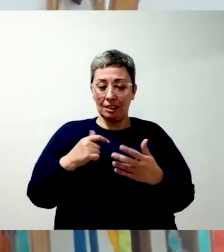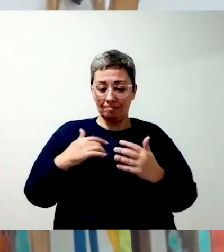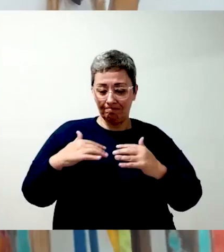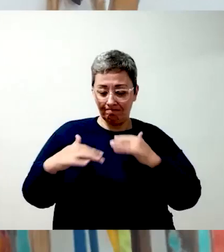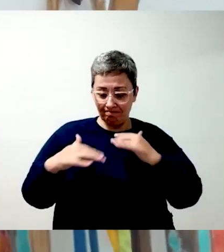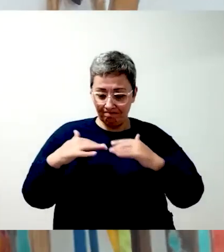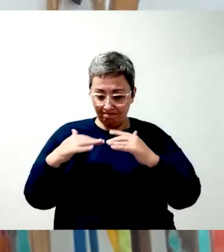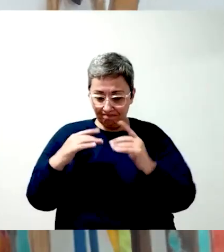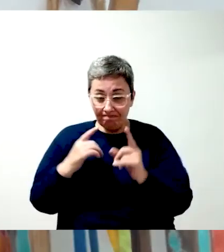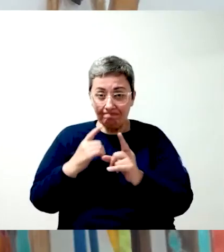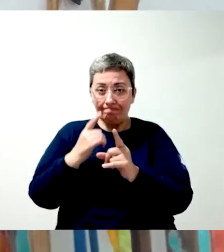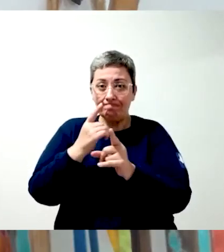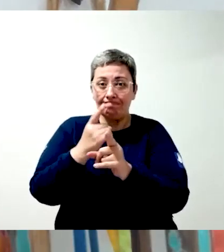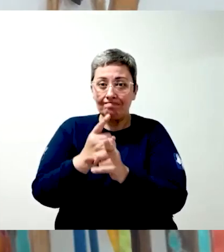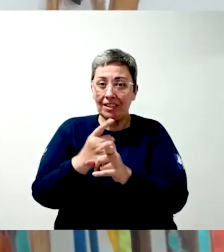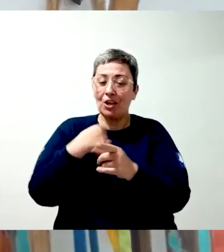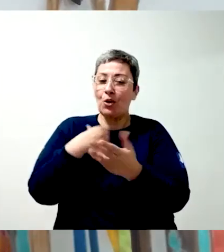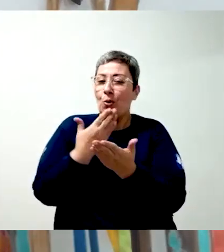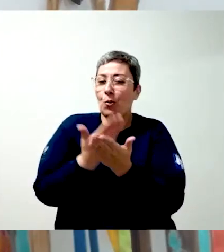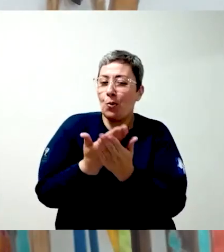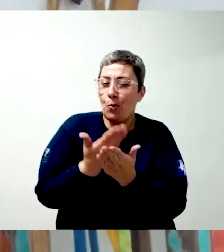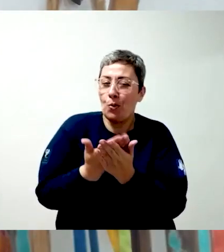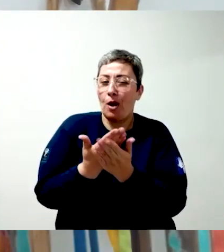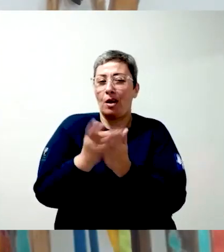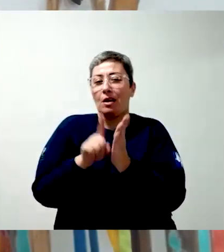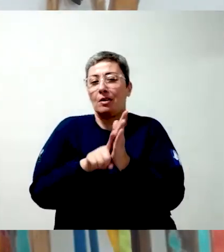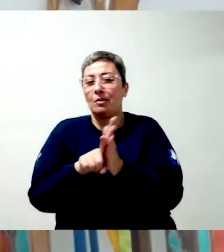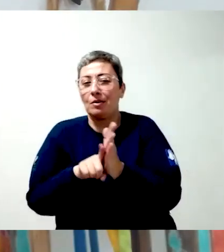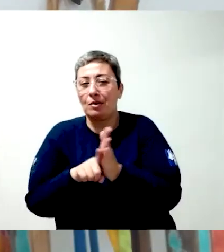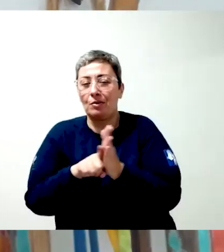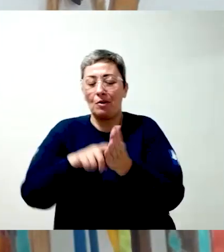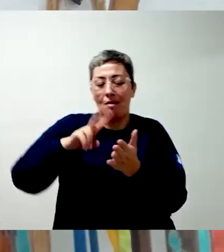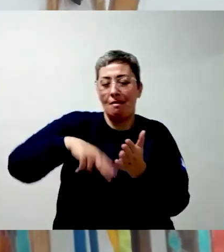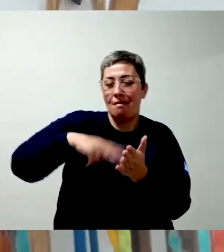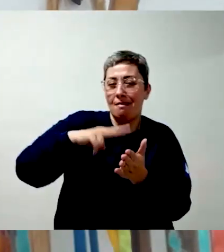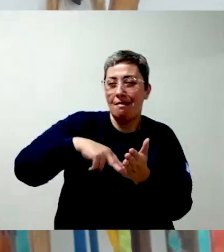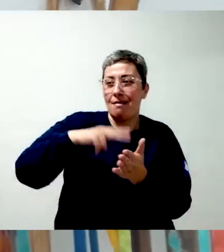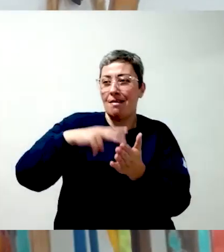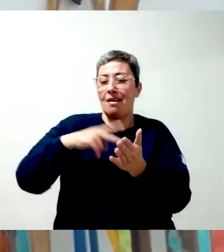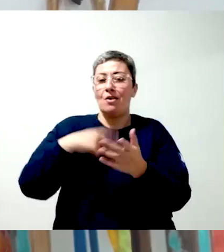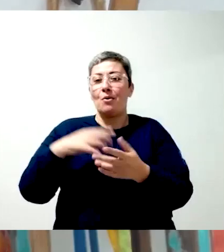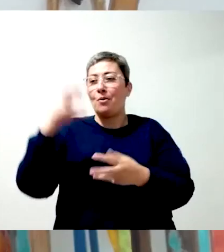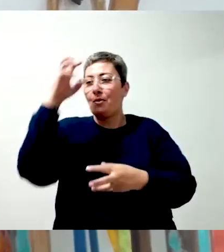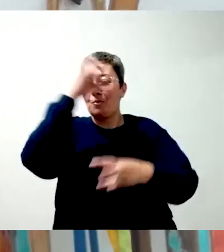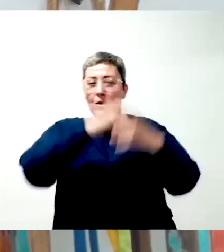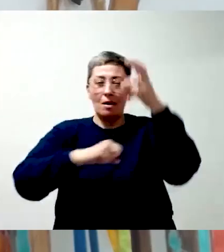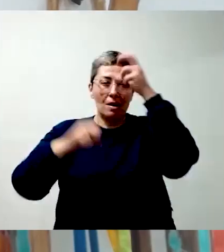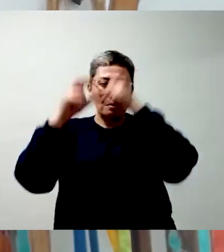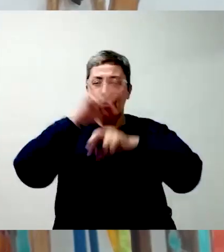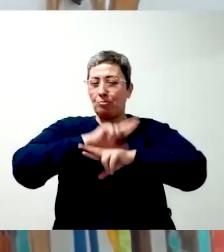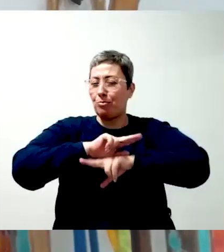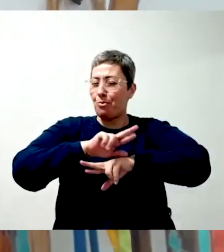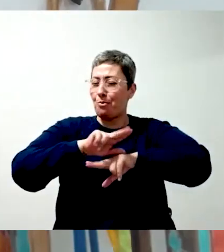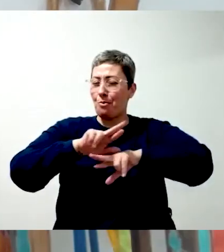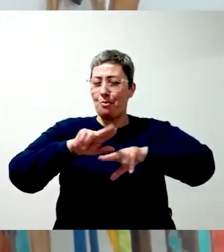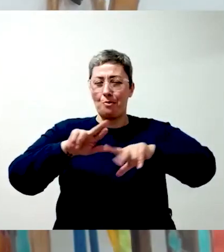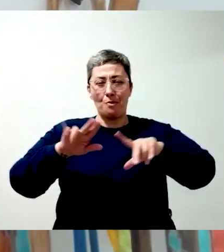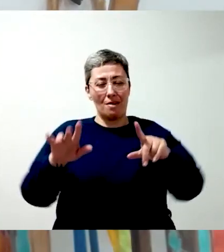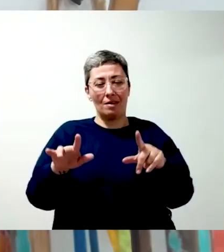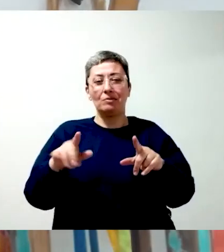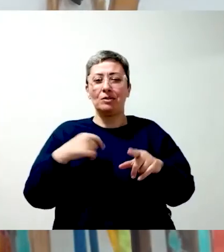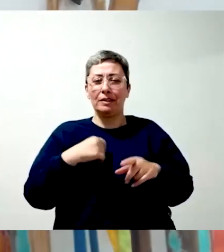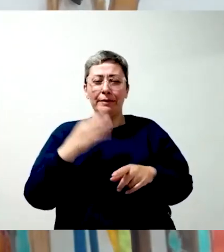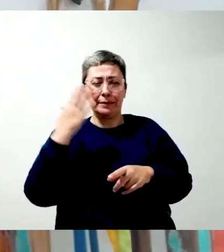de ir ao encontro de vocês, eu estudo tanto, eu pesquiso, eu leio e eu aprendo tanto,